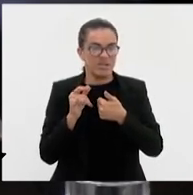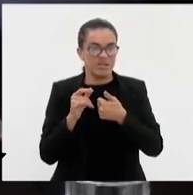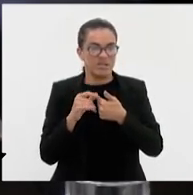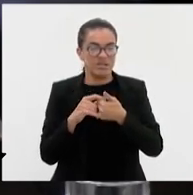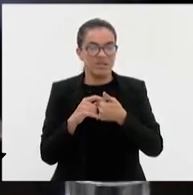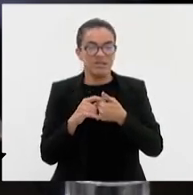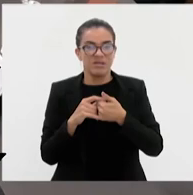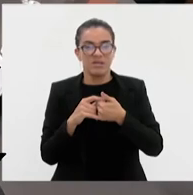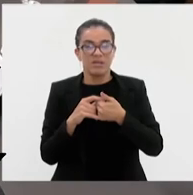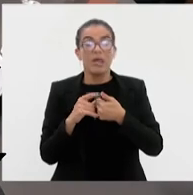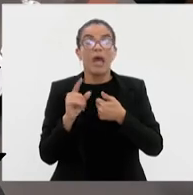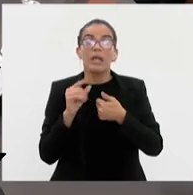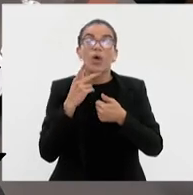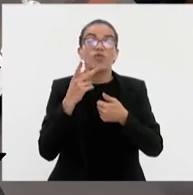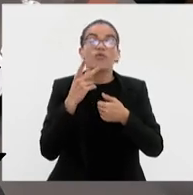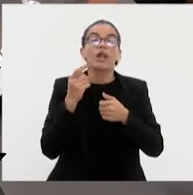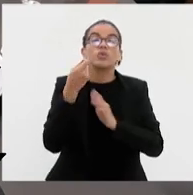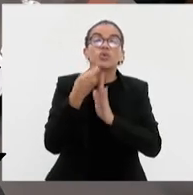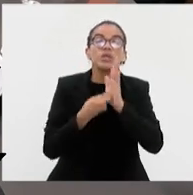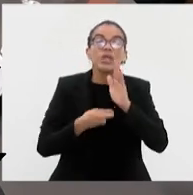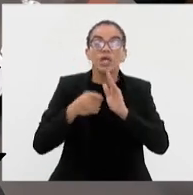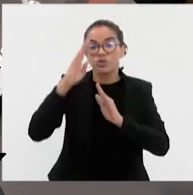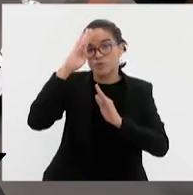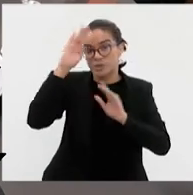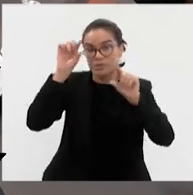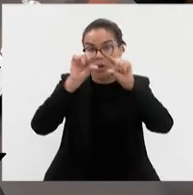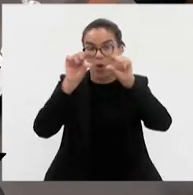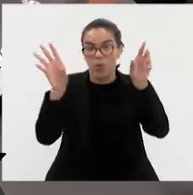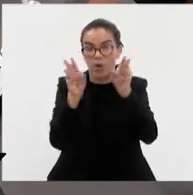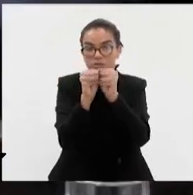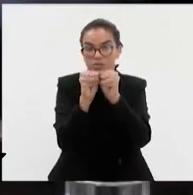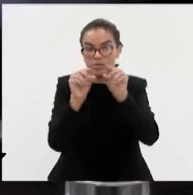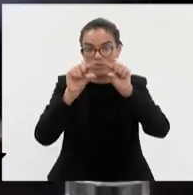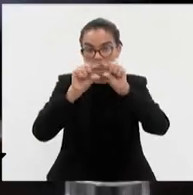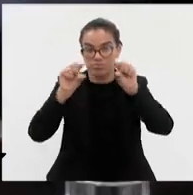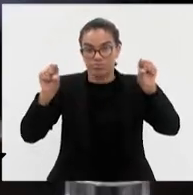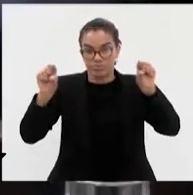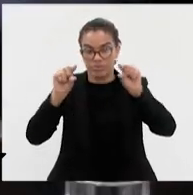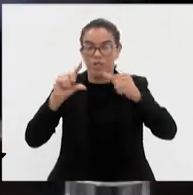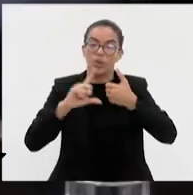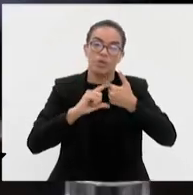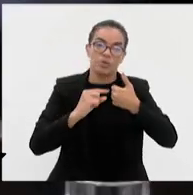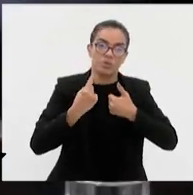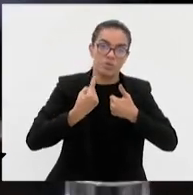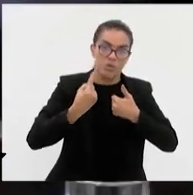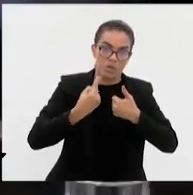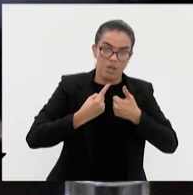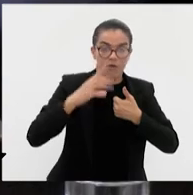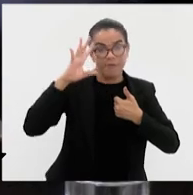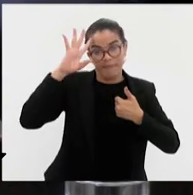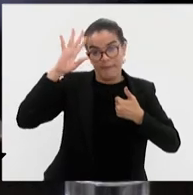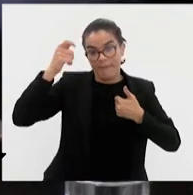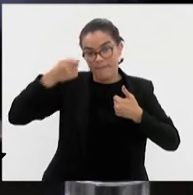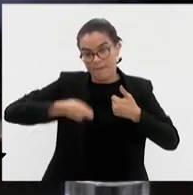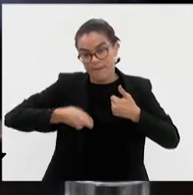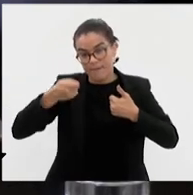Estabelecendo o critério moral. Estou falando da ementa. Eu falei da ementa. Desculpe. E o artigo 1º diz,